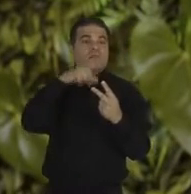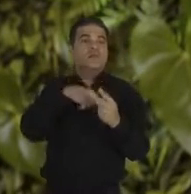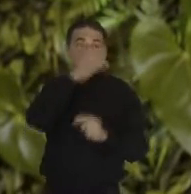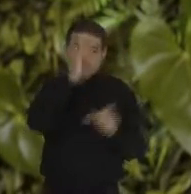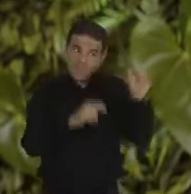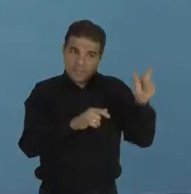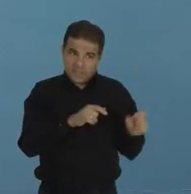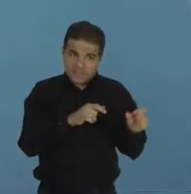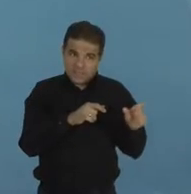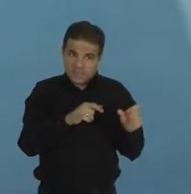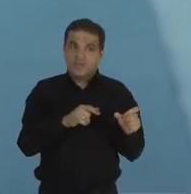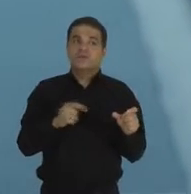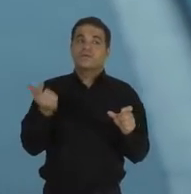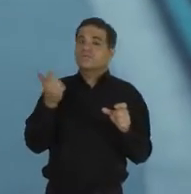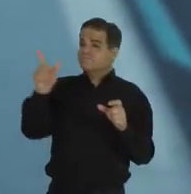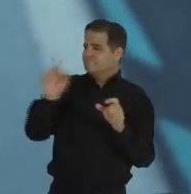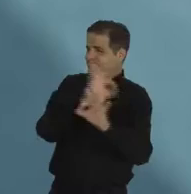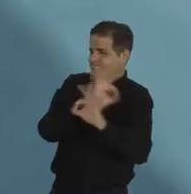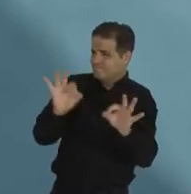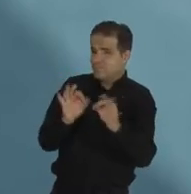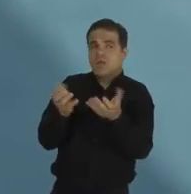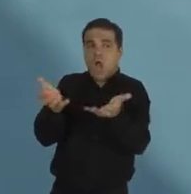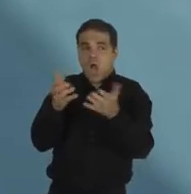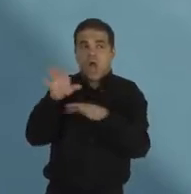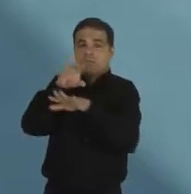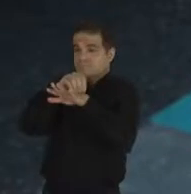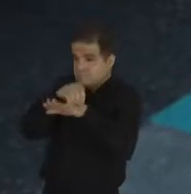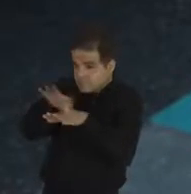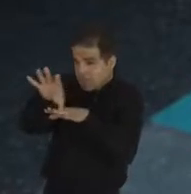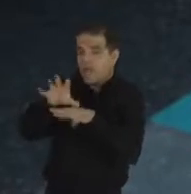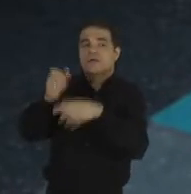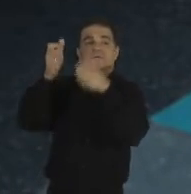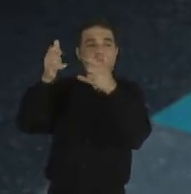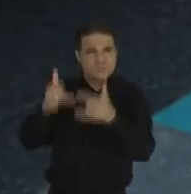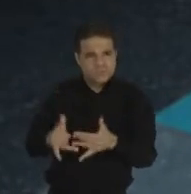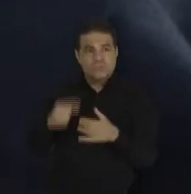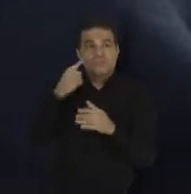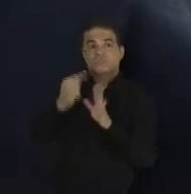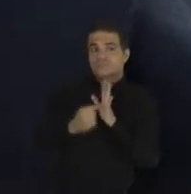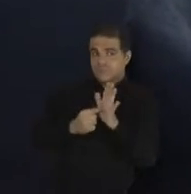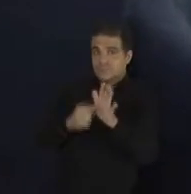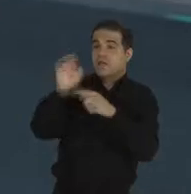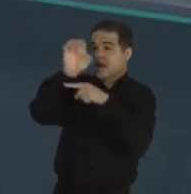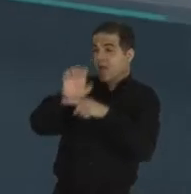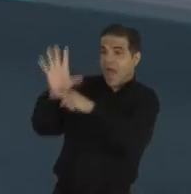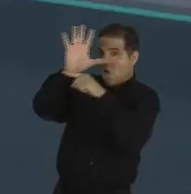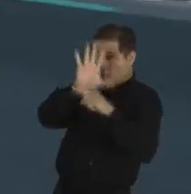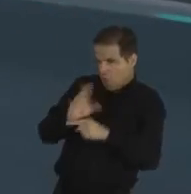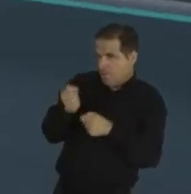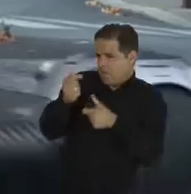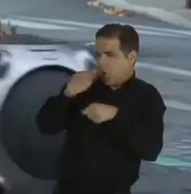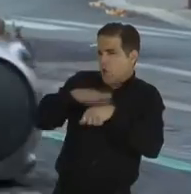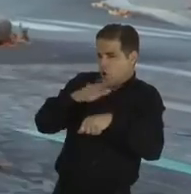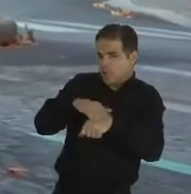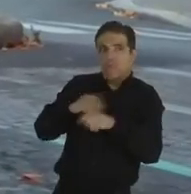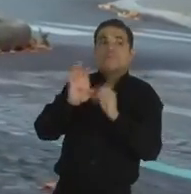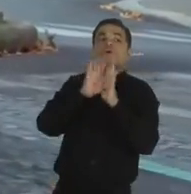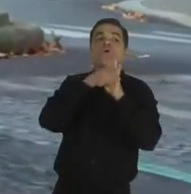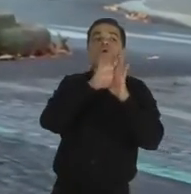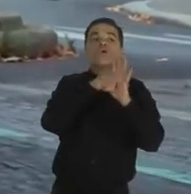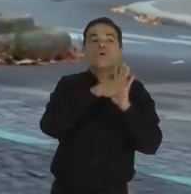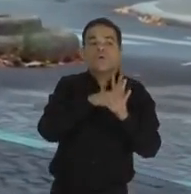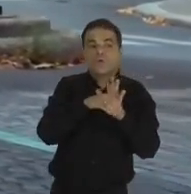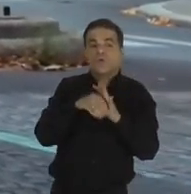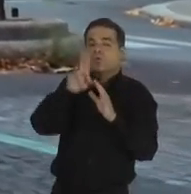passageiro e carga outra inovação que eu quero contar para vocês que nós revelamos na Europa recentemente é o conceito